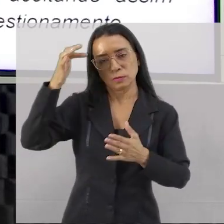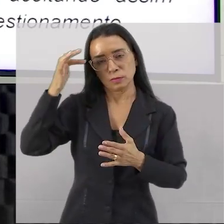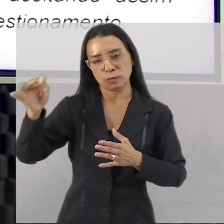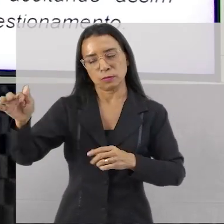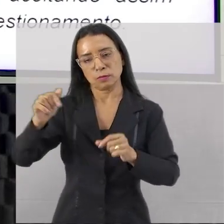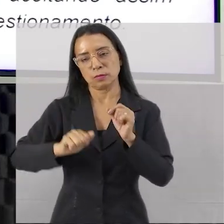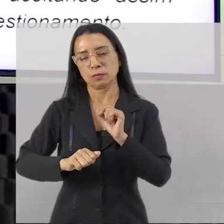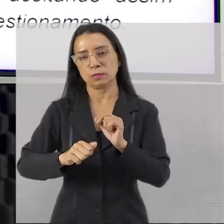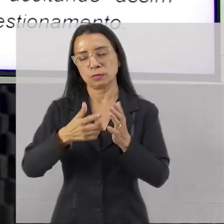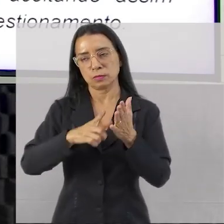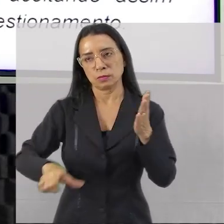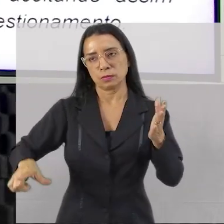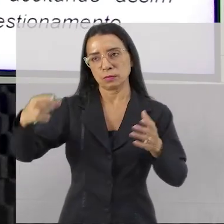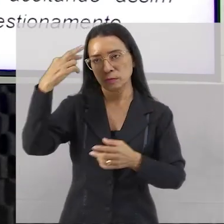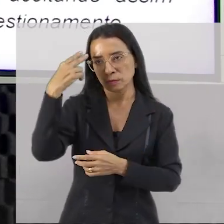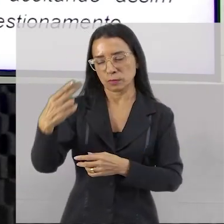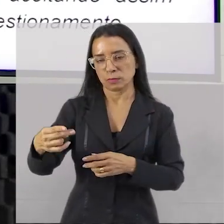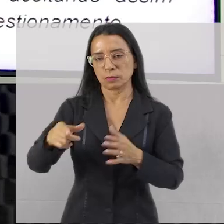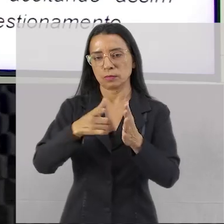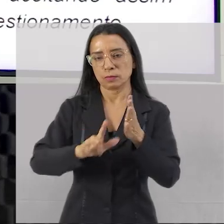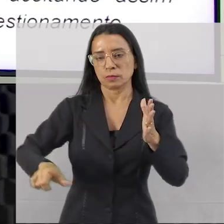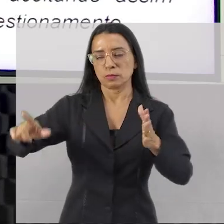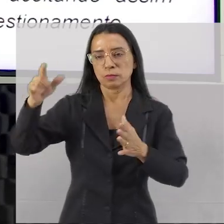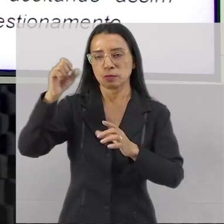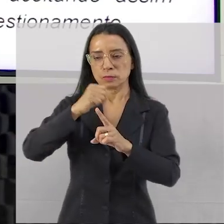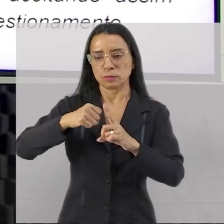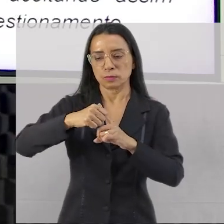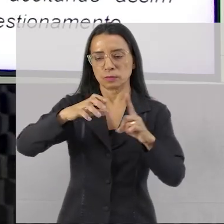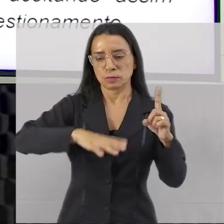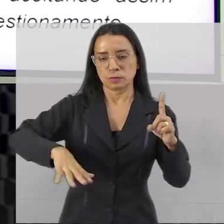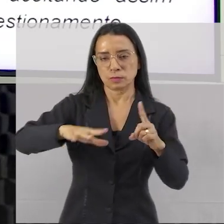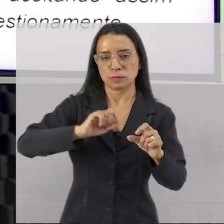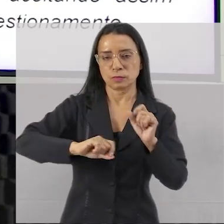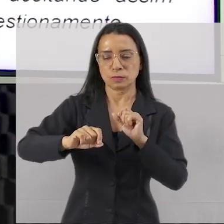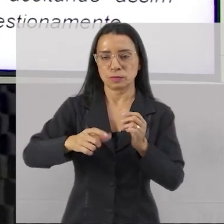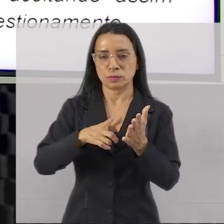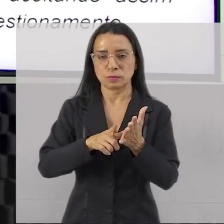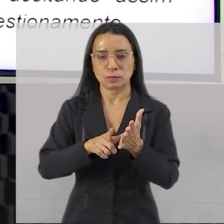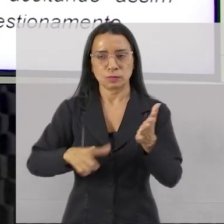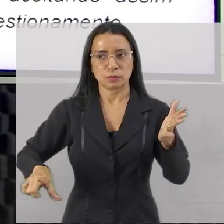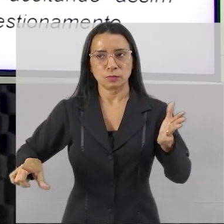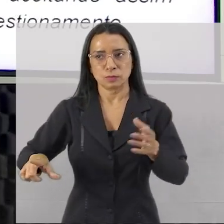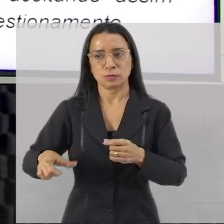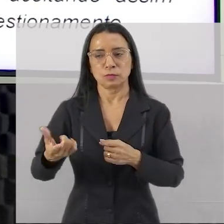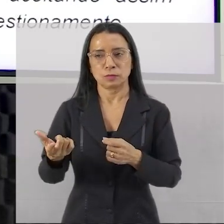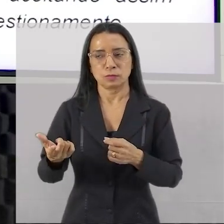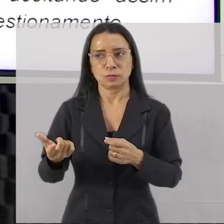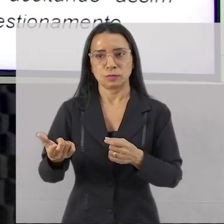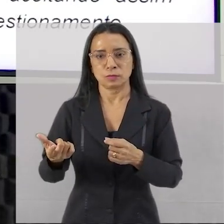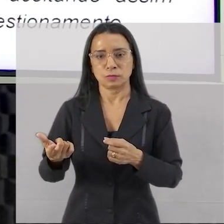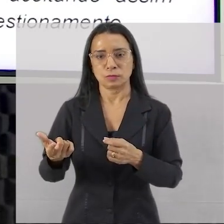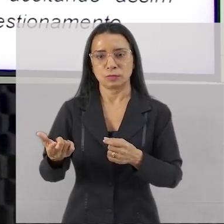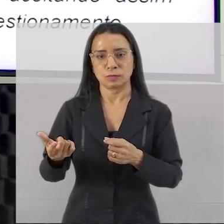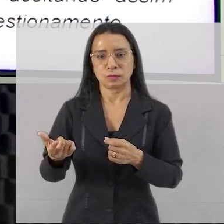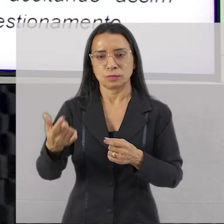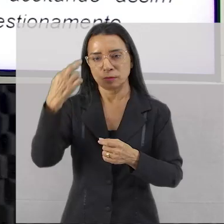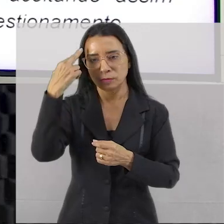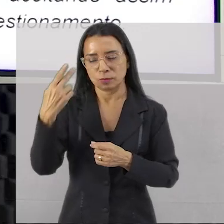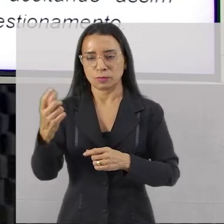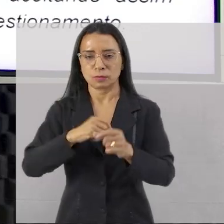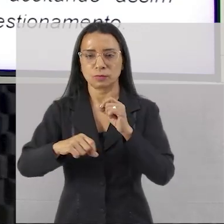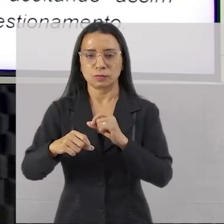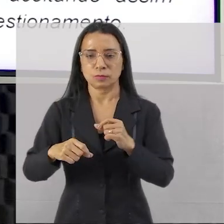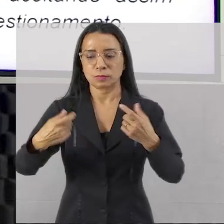filosofia, literatura e história, sociologia e filosofia, sociologia e literatura. É preciso 2 diversificados e